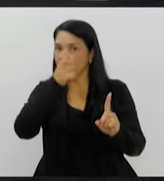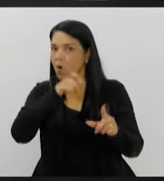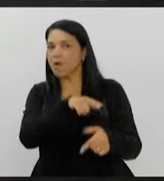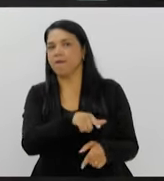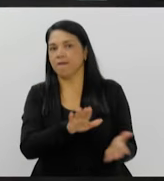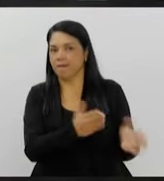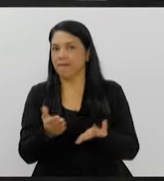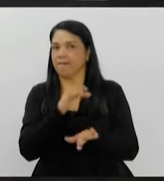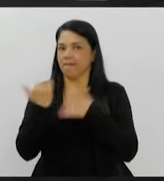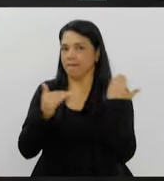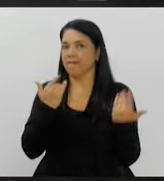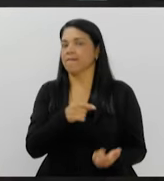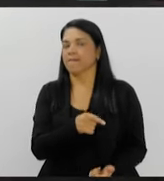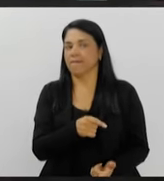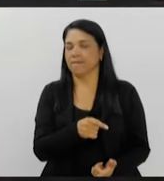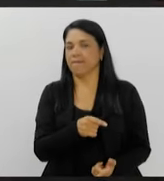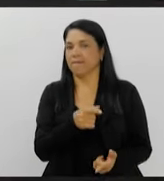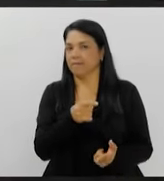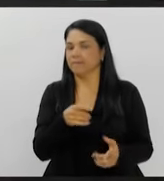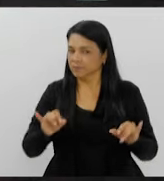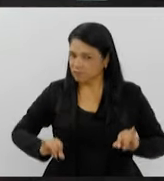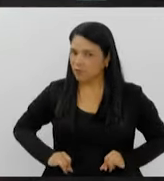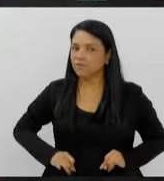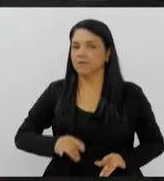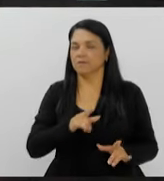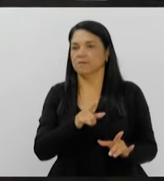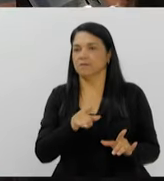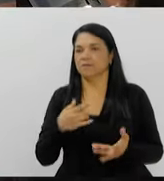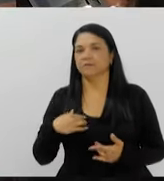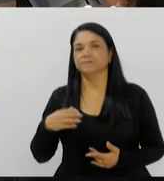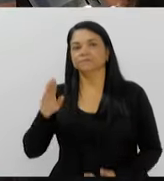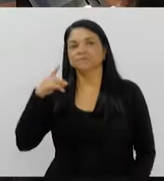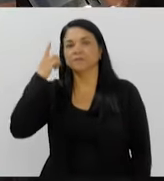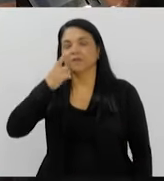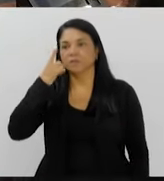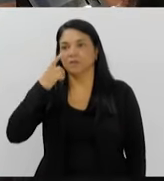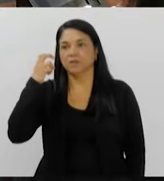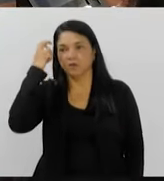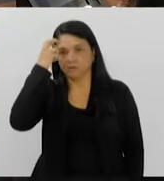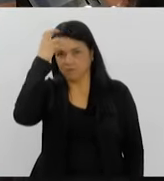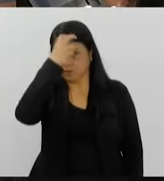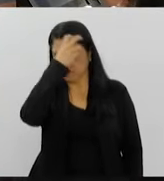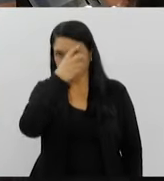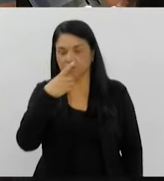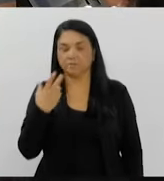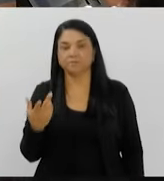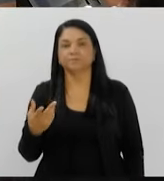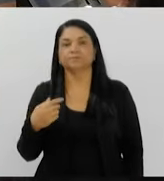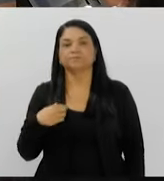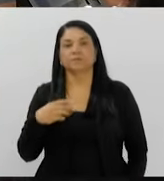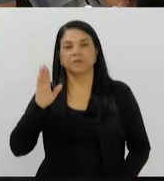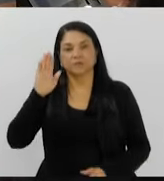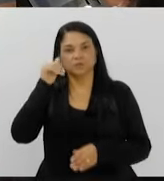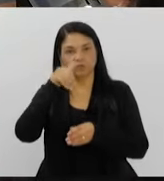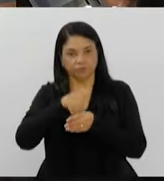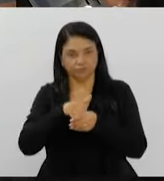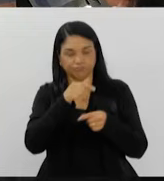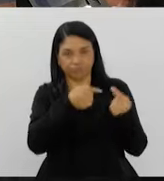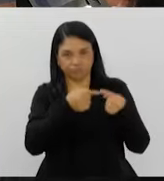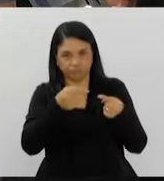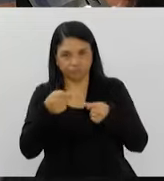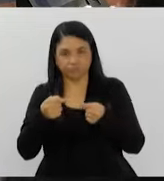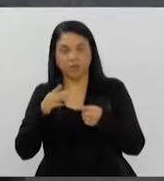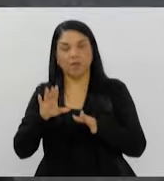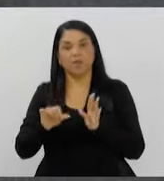deputada Verônica Lima por favor PR declaração de voto discutir Presidente por favor b primeiro